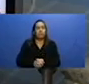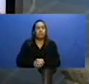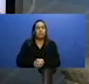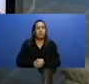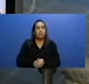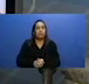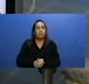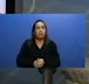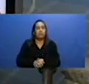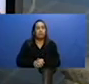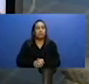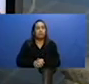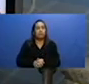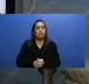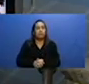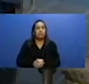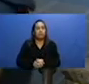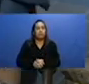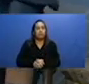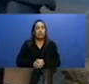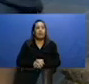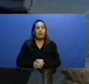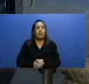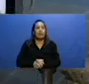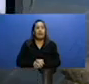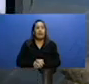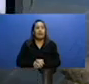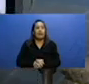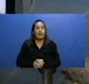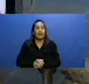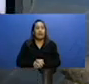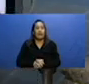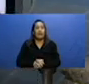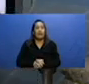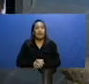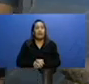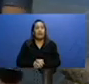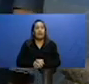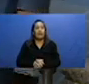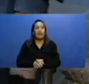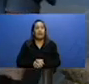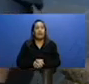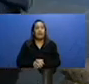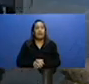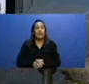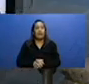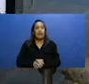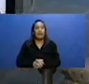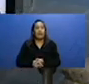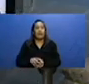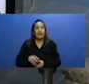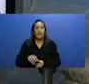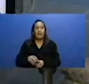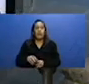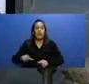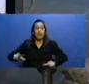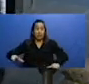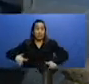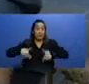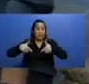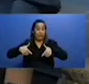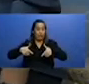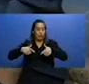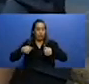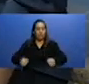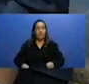água. Então, é verdadeiro. E agora, esse desafio aqui, nós vamos fazer ele rapidinho, porque ele é bem fácil. Você se lembra